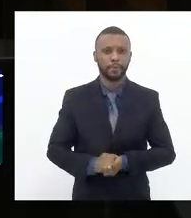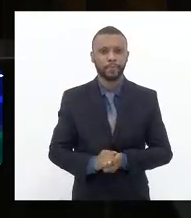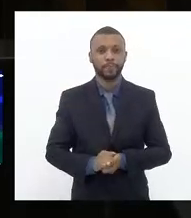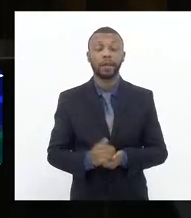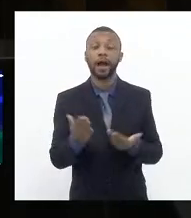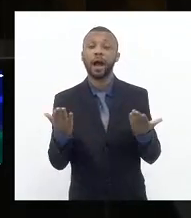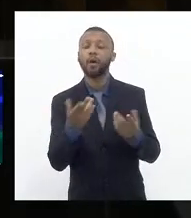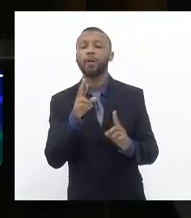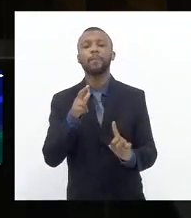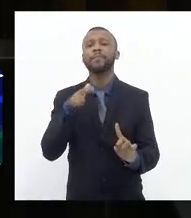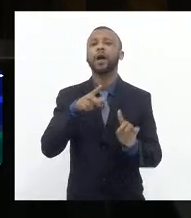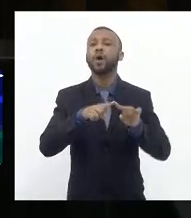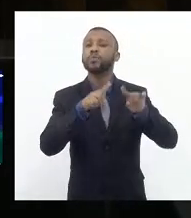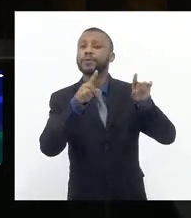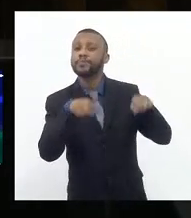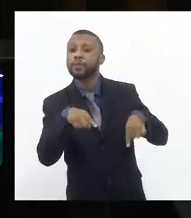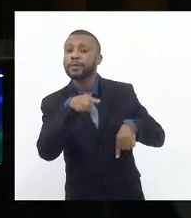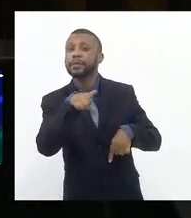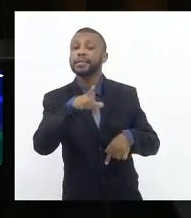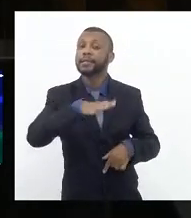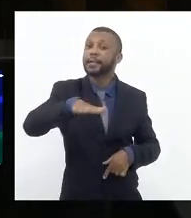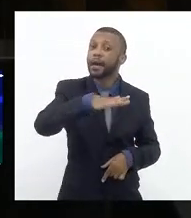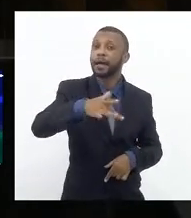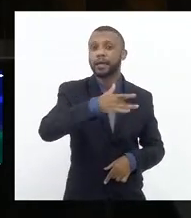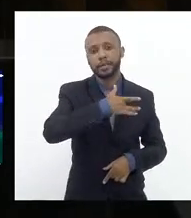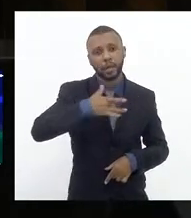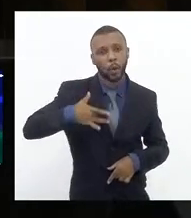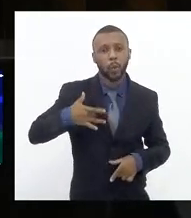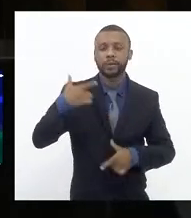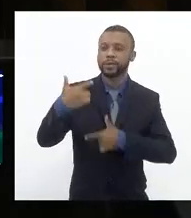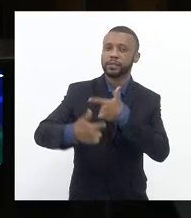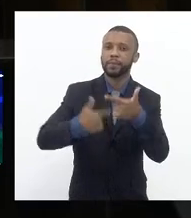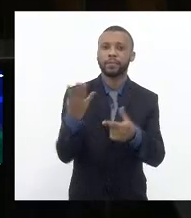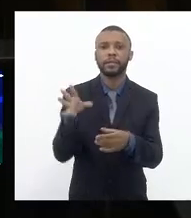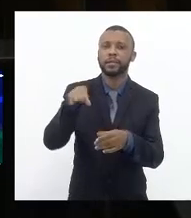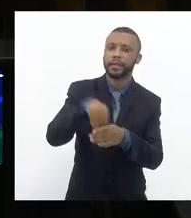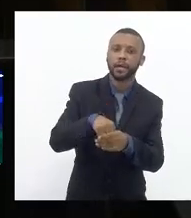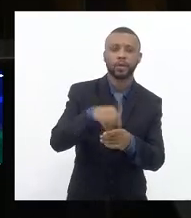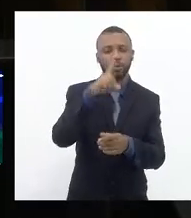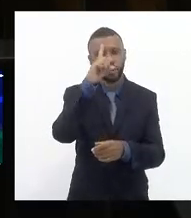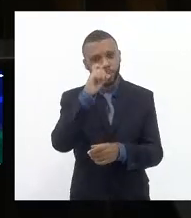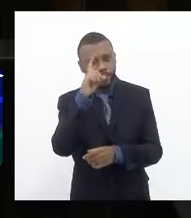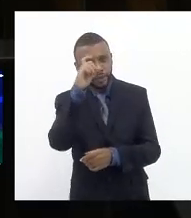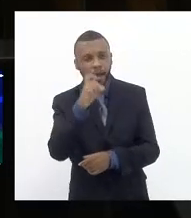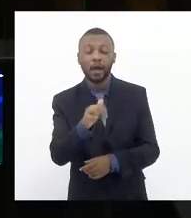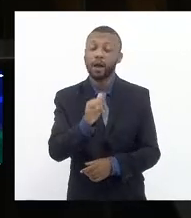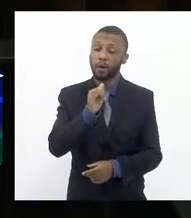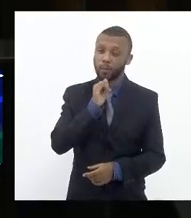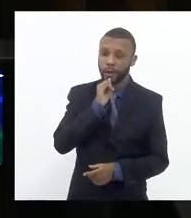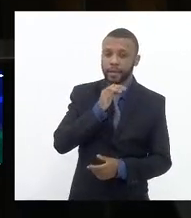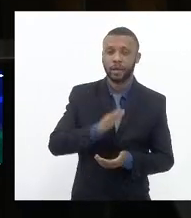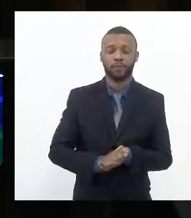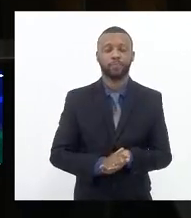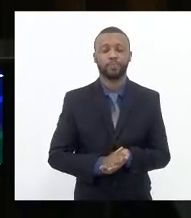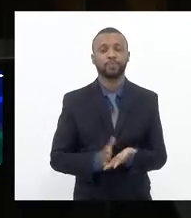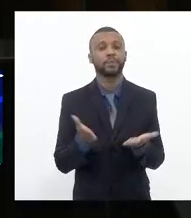da saúde. Os servidores da saúde estão, por exemplo, agora